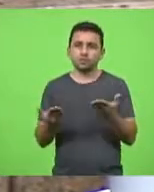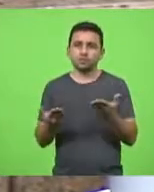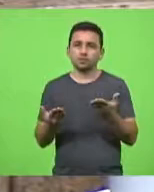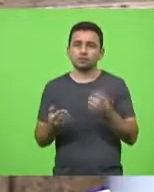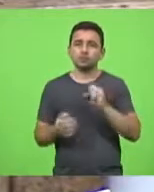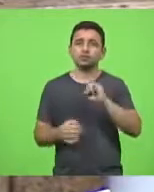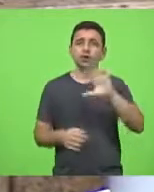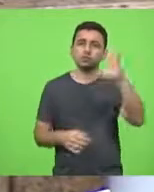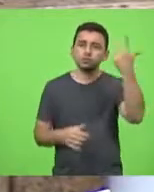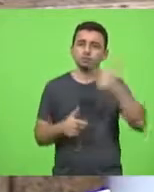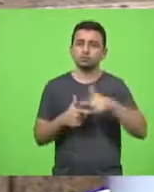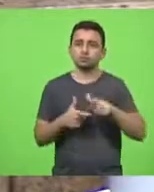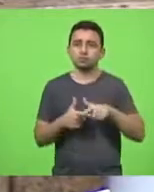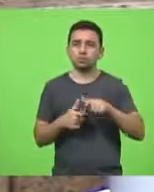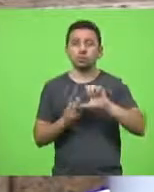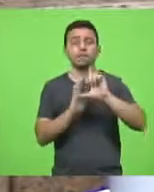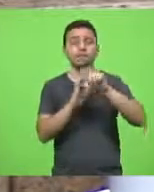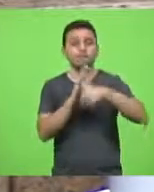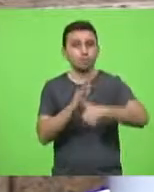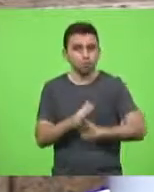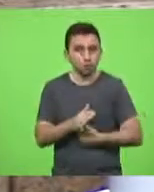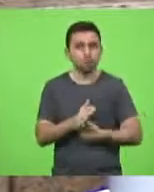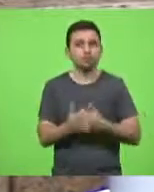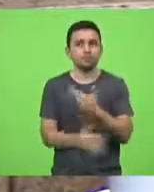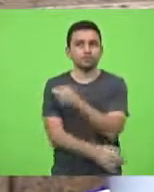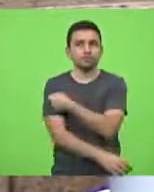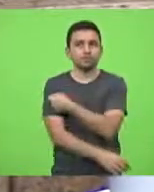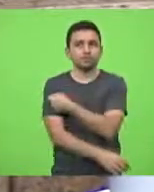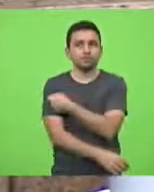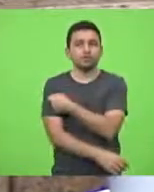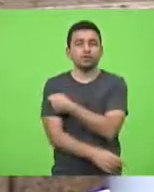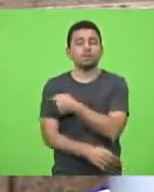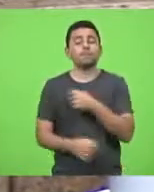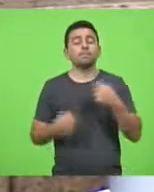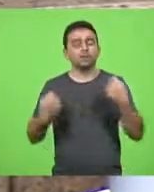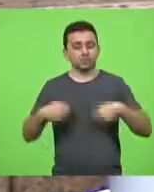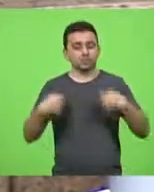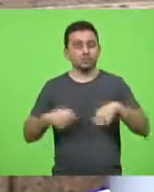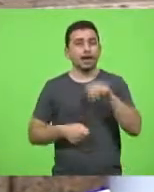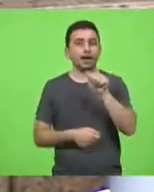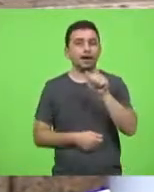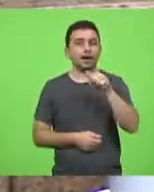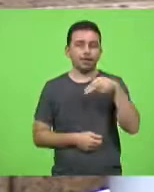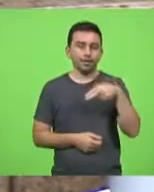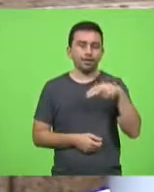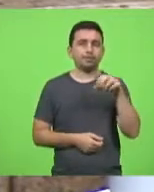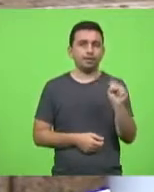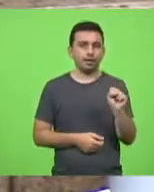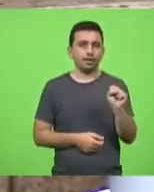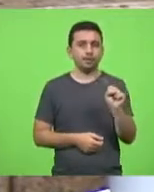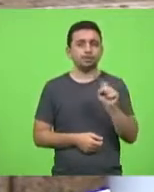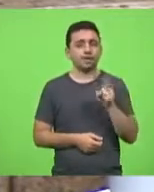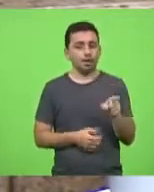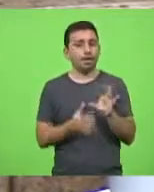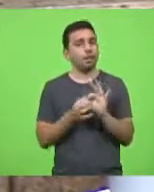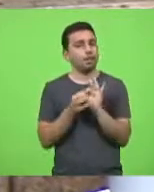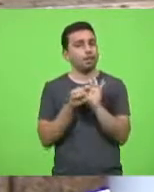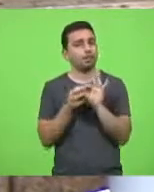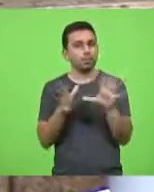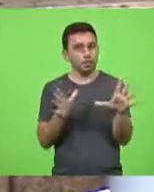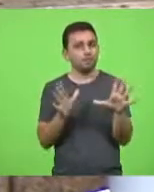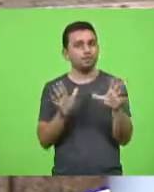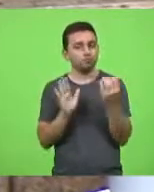adversos pós-vacinação, desde que a Agência Nacional de Vigilância Sanitária tenha concedido o respectivo